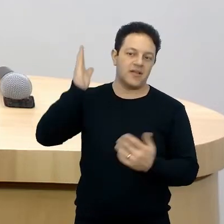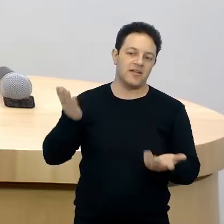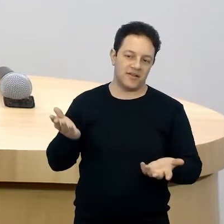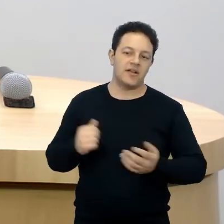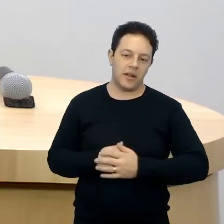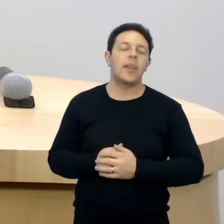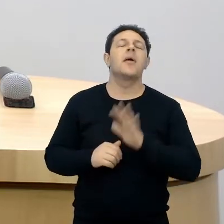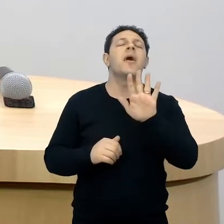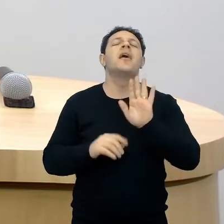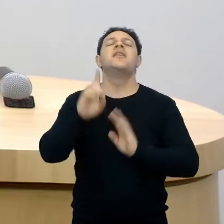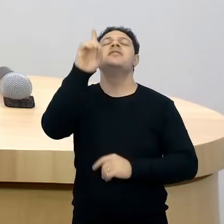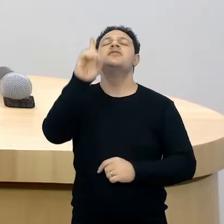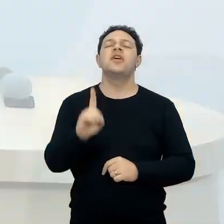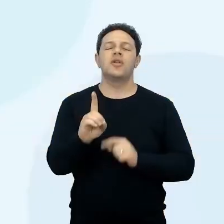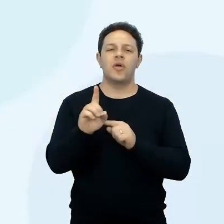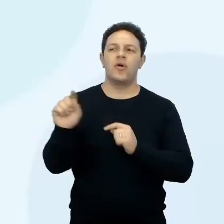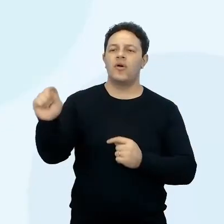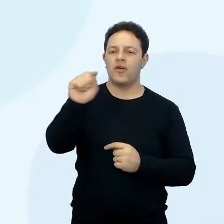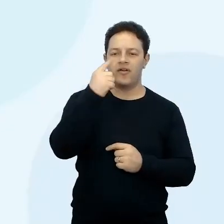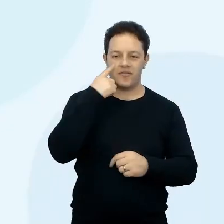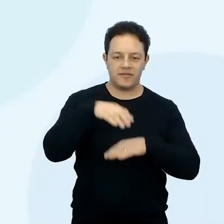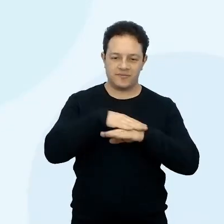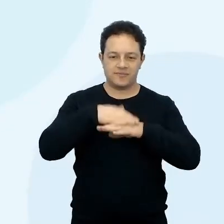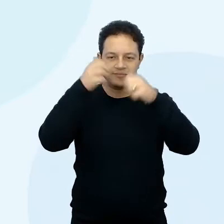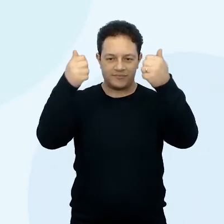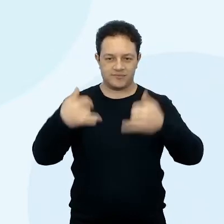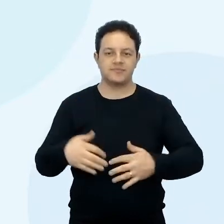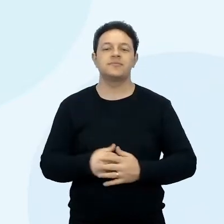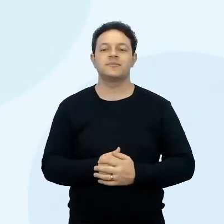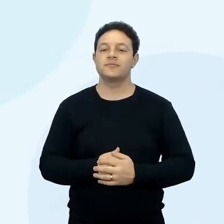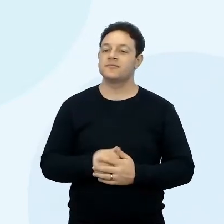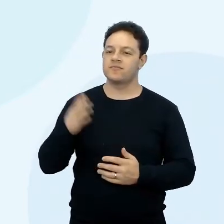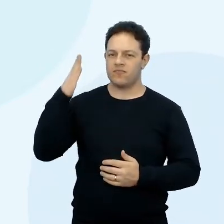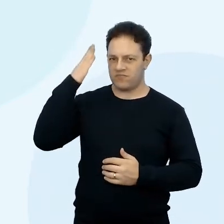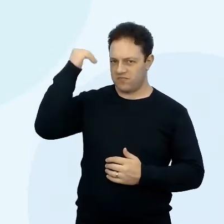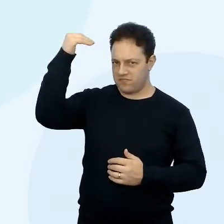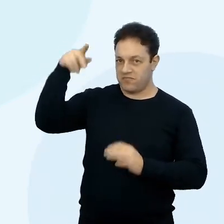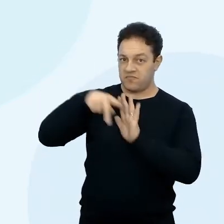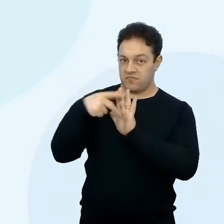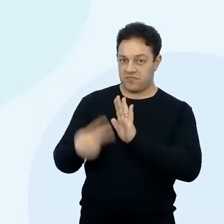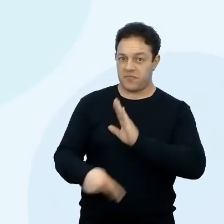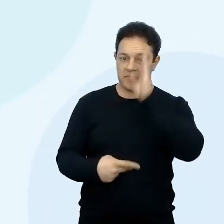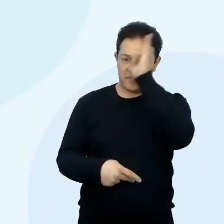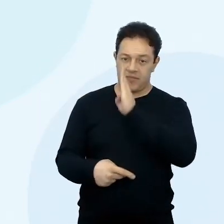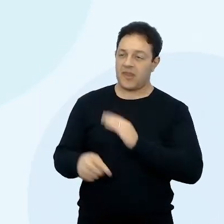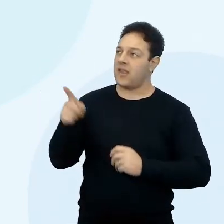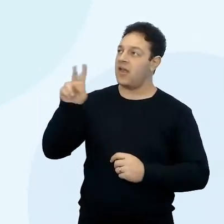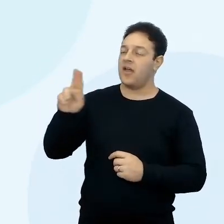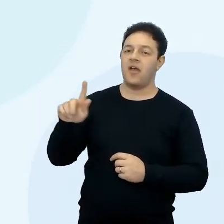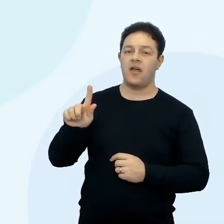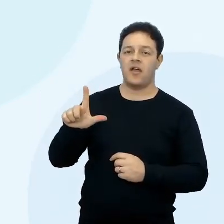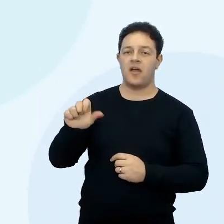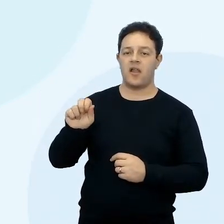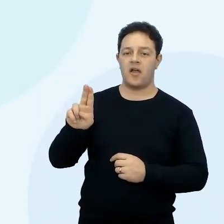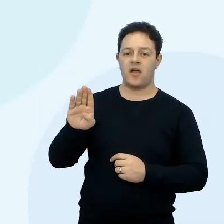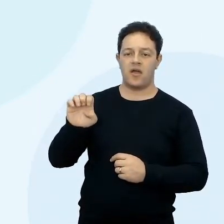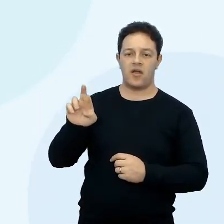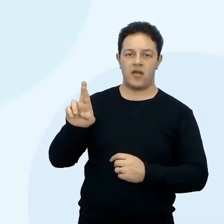falar dos diretores? Olha lá o primeiro. O grande, o genial Glauber Rocha.